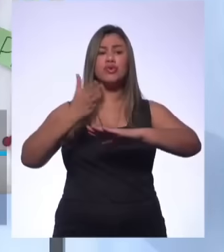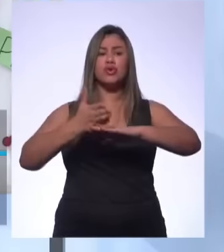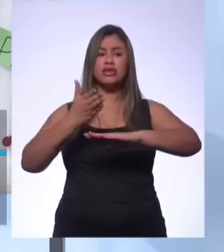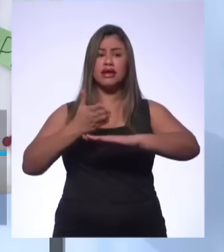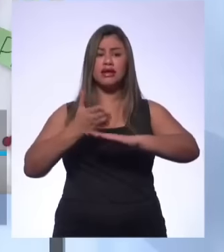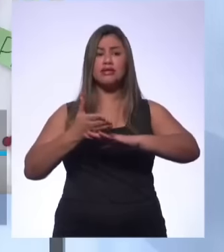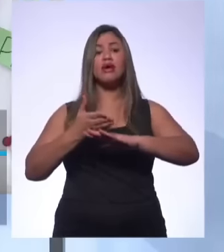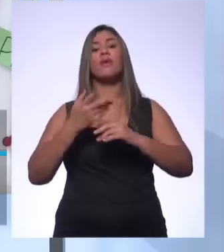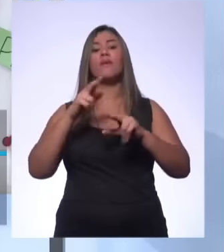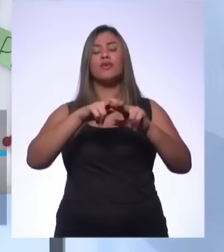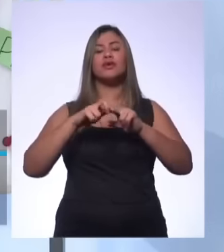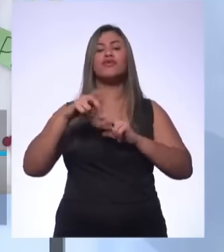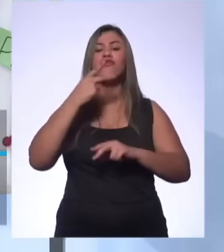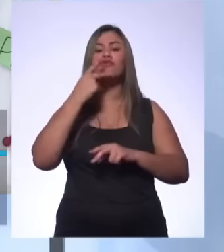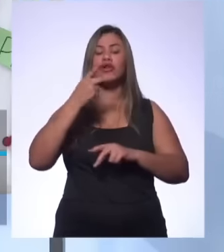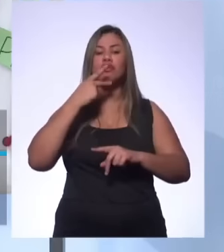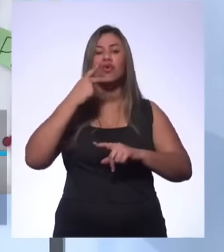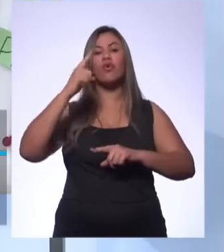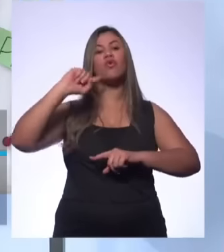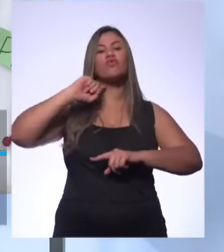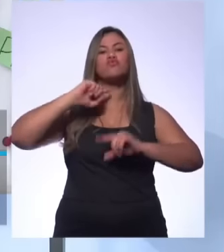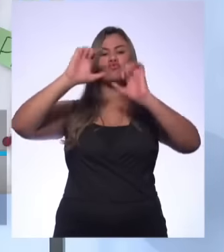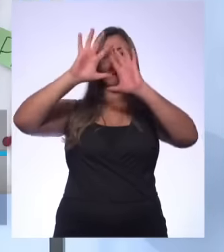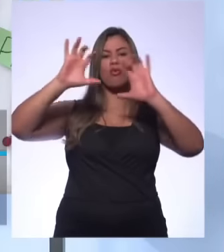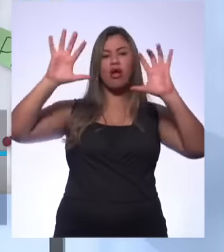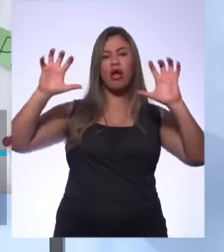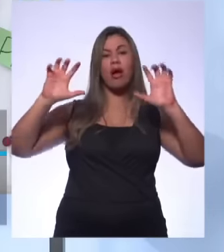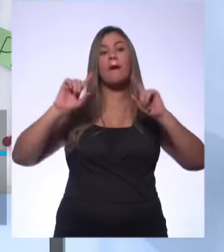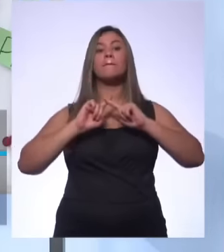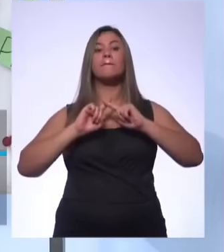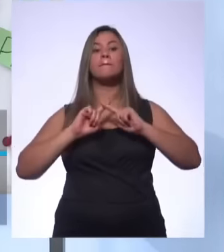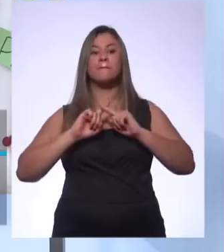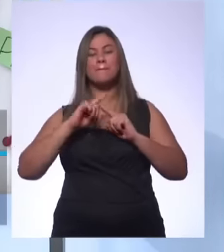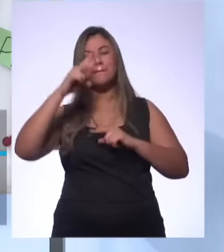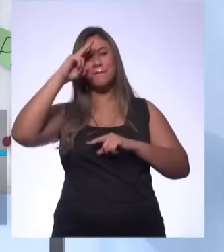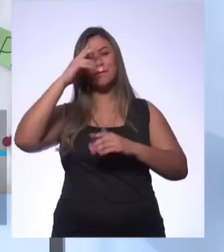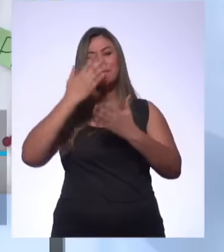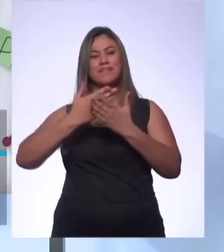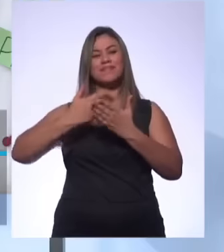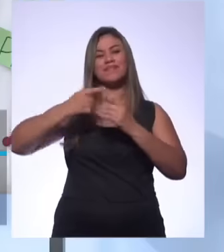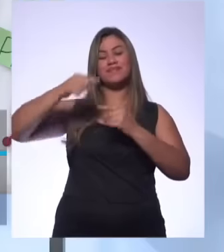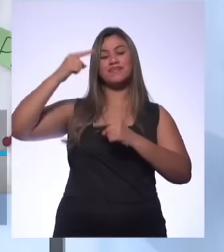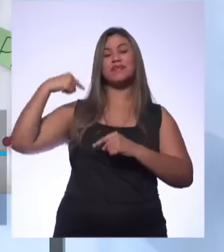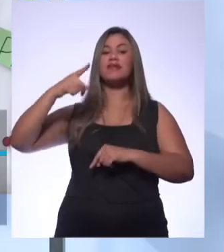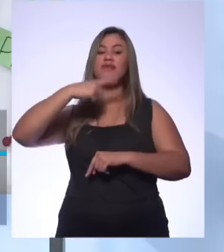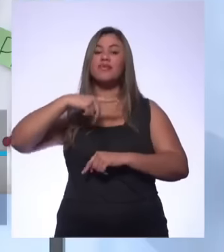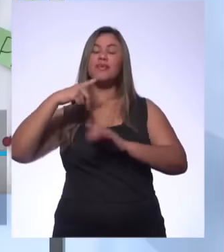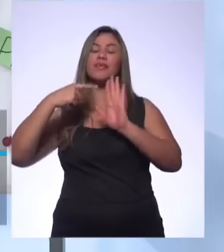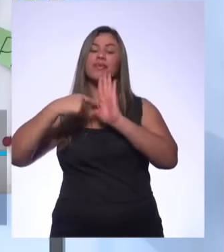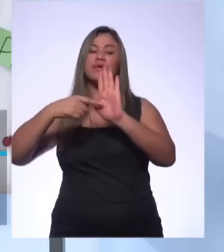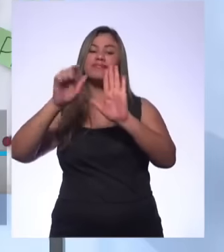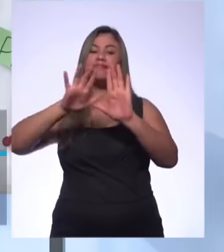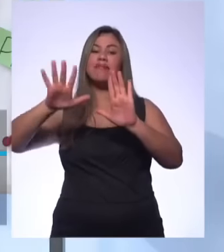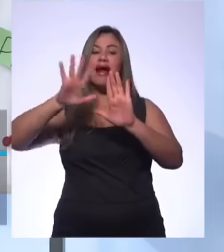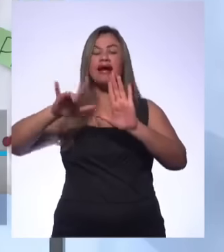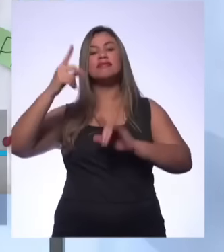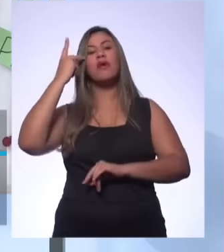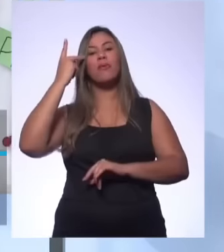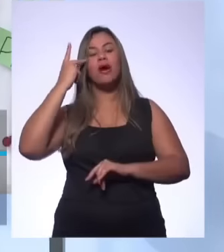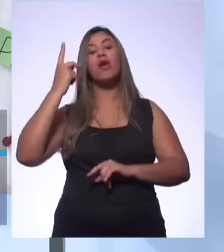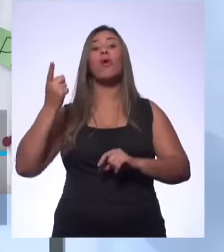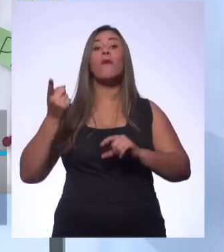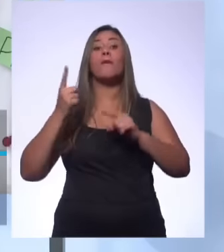alguns responderam à poluição. Na aula anterior eu mostrei para vocês, inclusive, a cidade de São Paulo. Mas, voltando aqui para o nosso contexto de